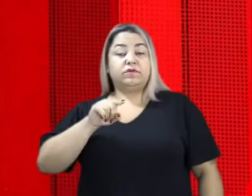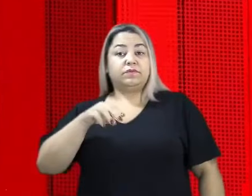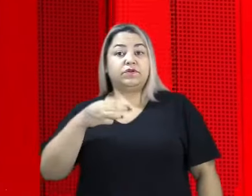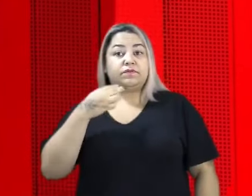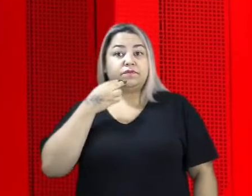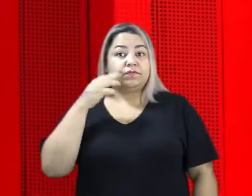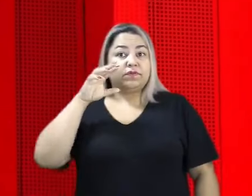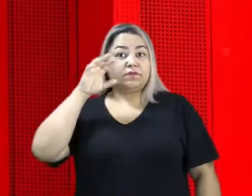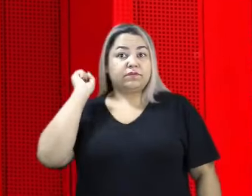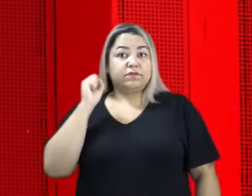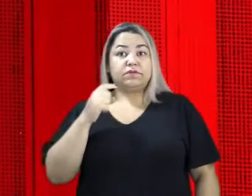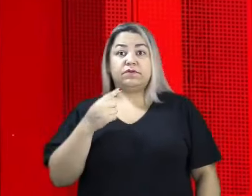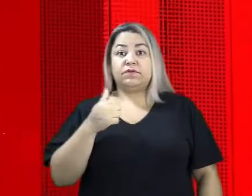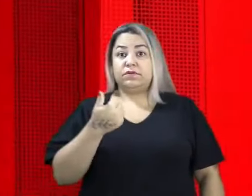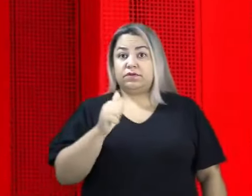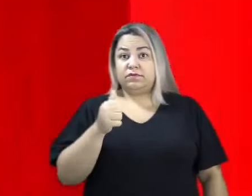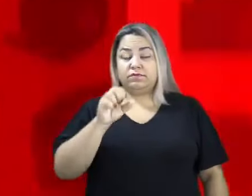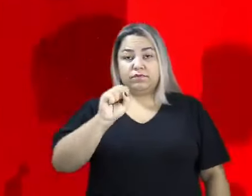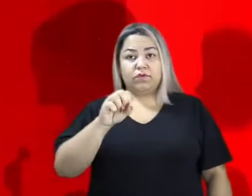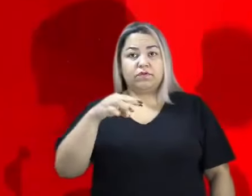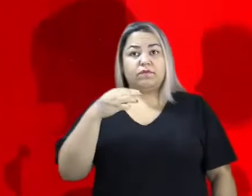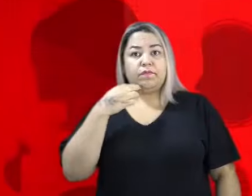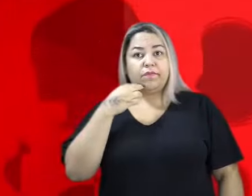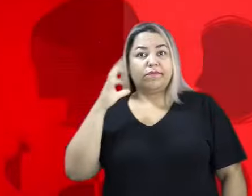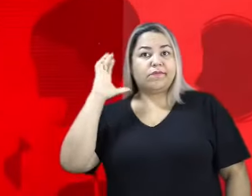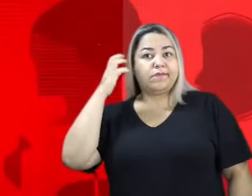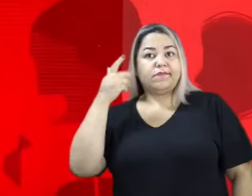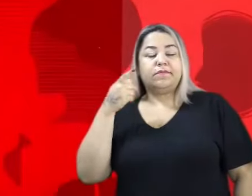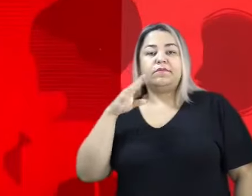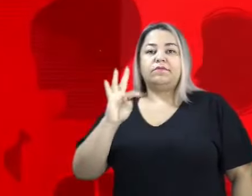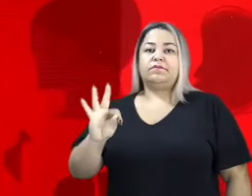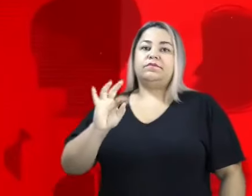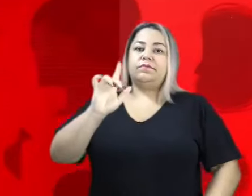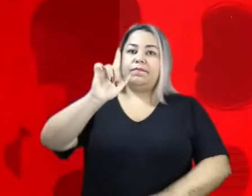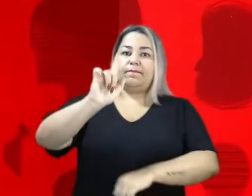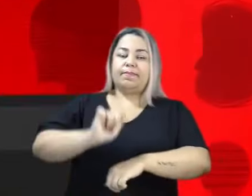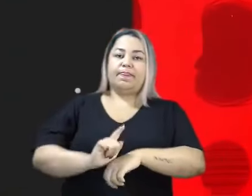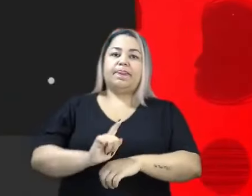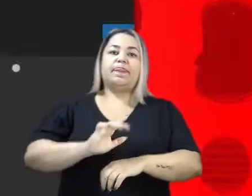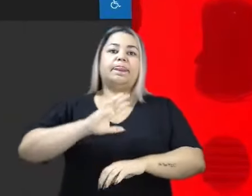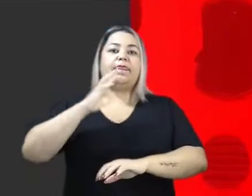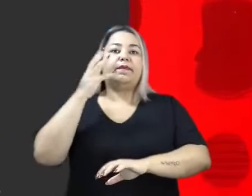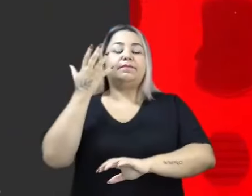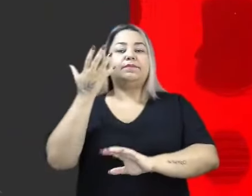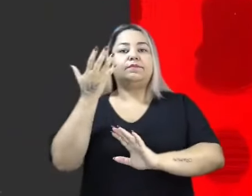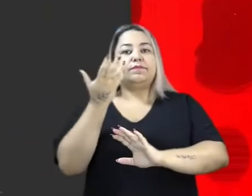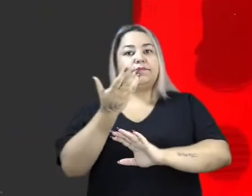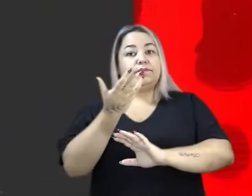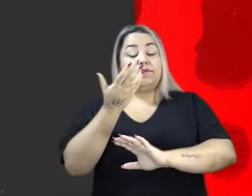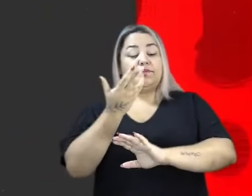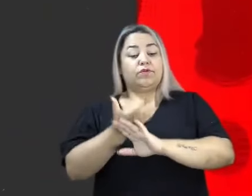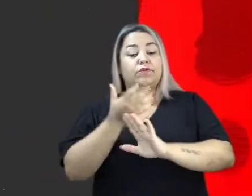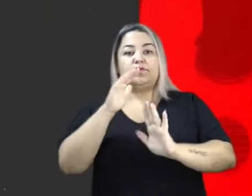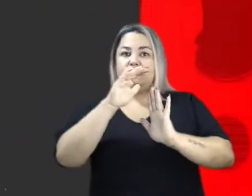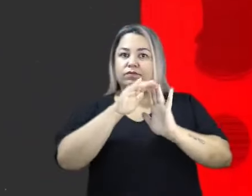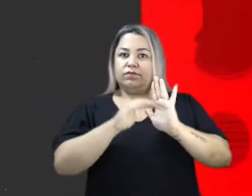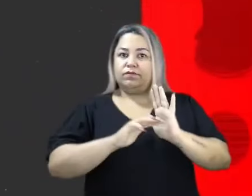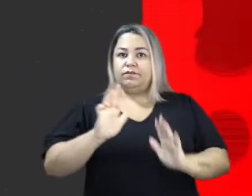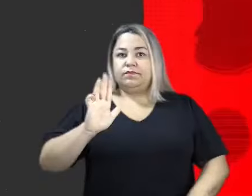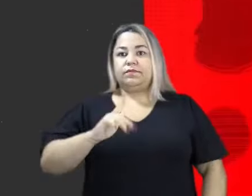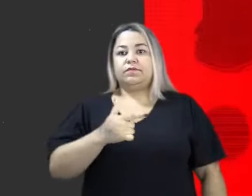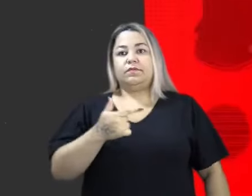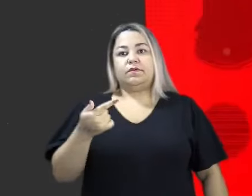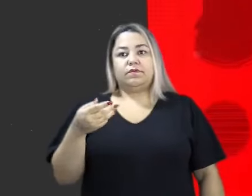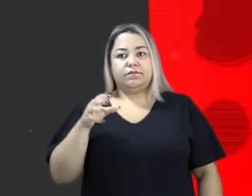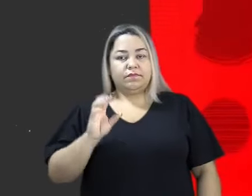para mais de 118 mil. A Rádio PT também faz a gestão do podcast do Lula, com mais de